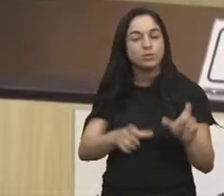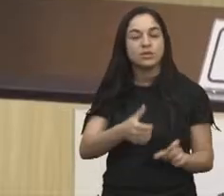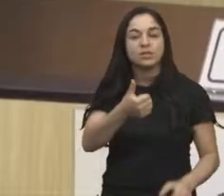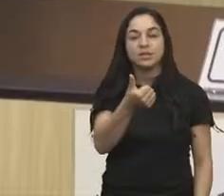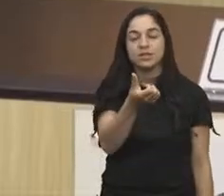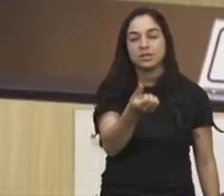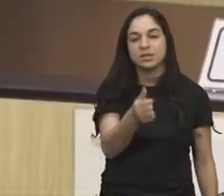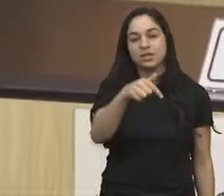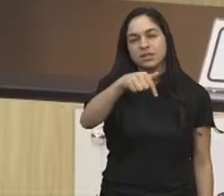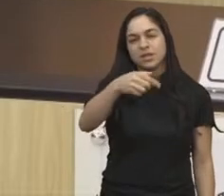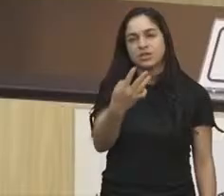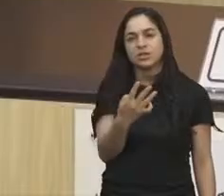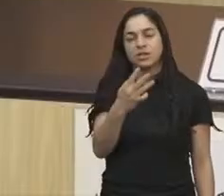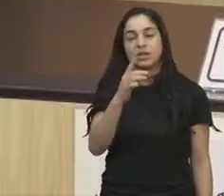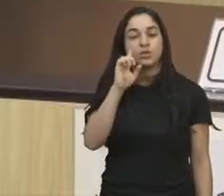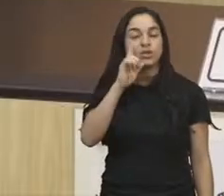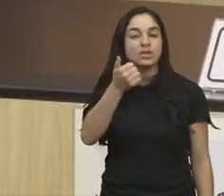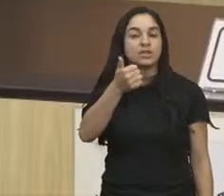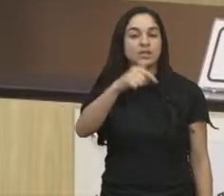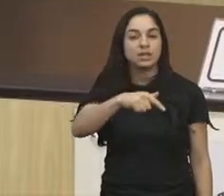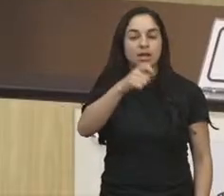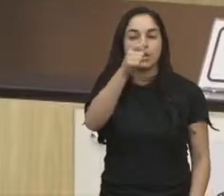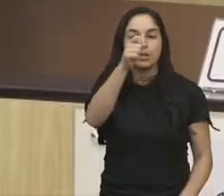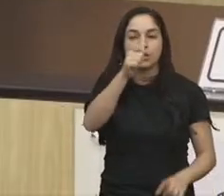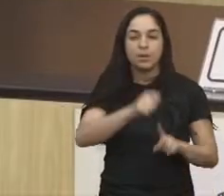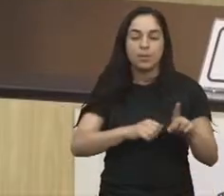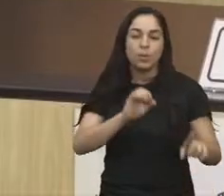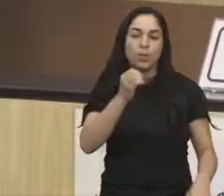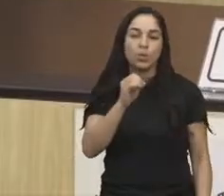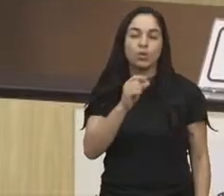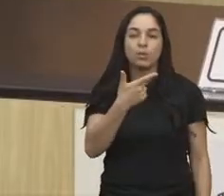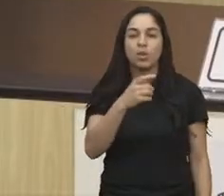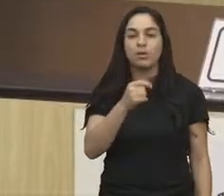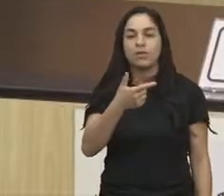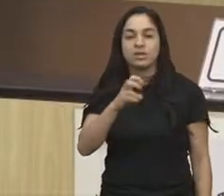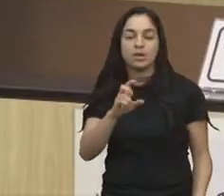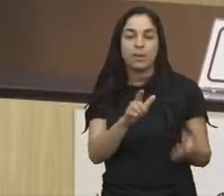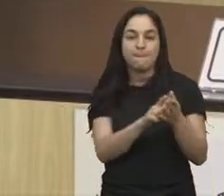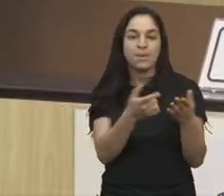1673, de 17/10/2025, página 41.